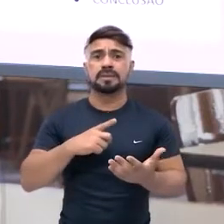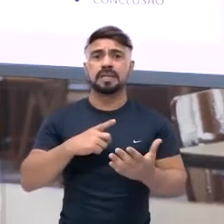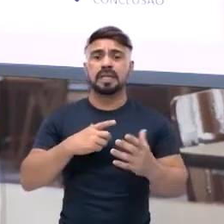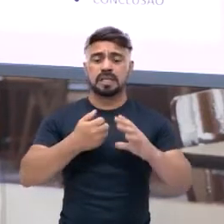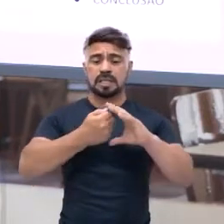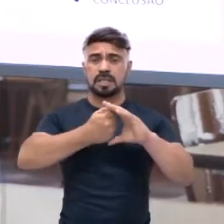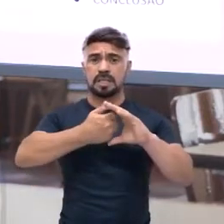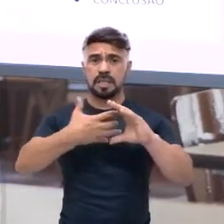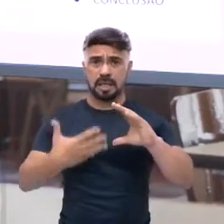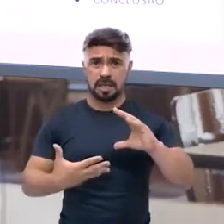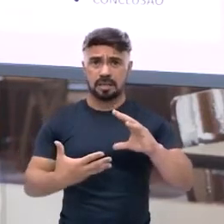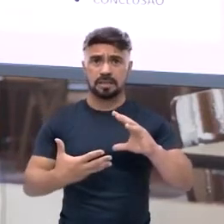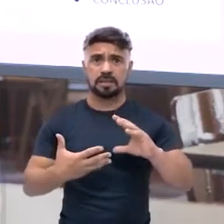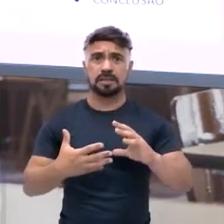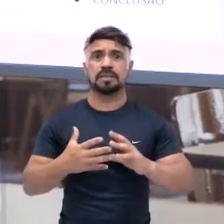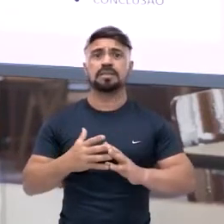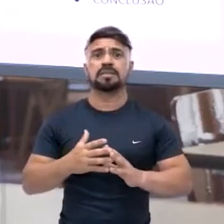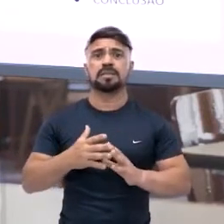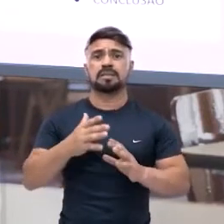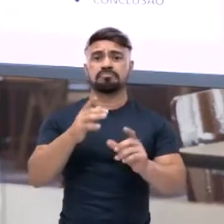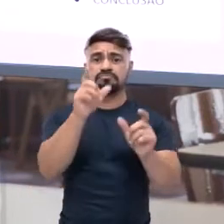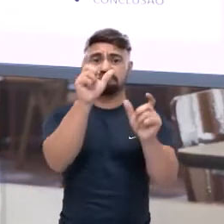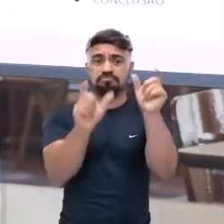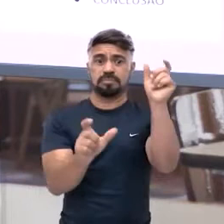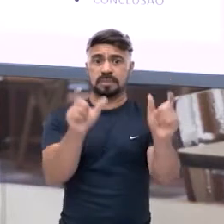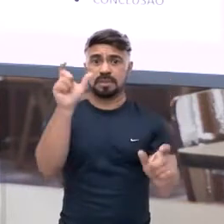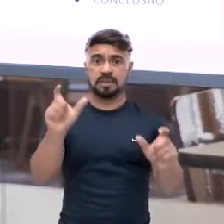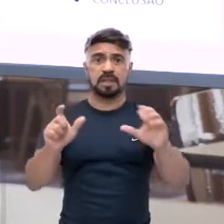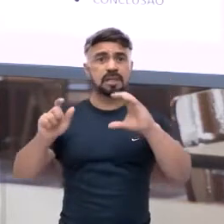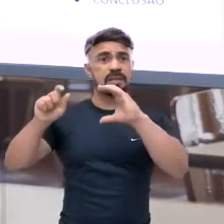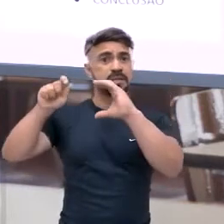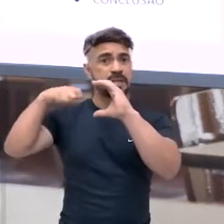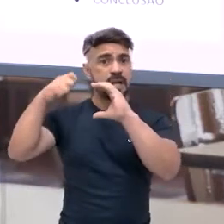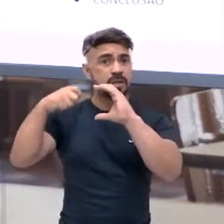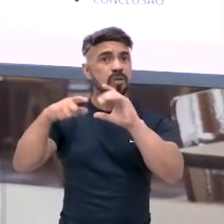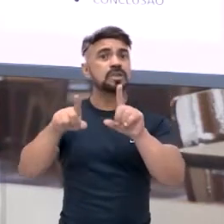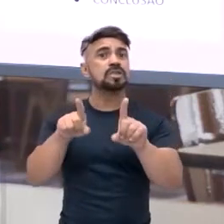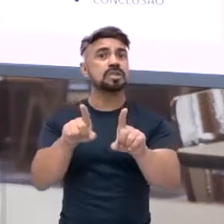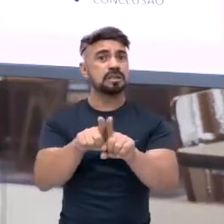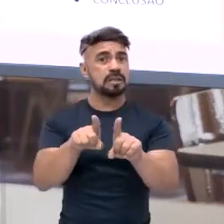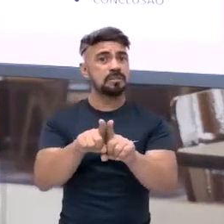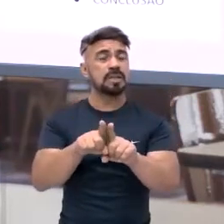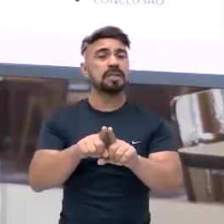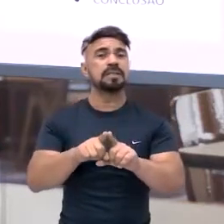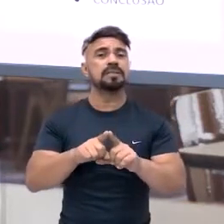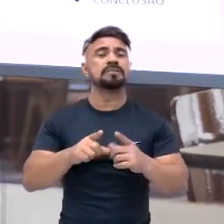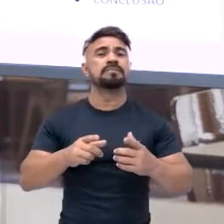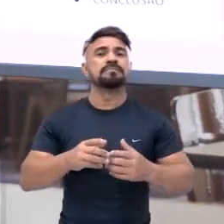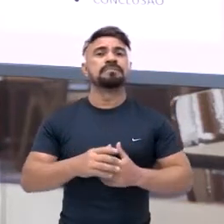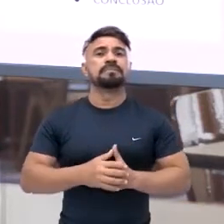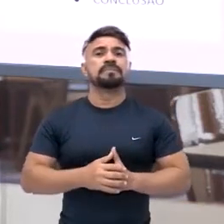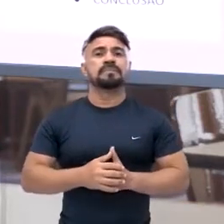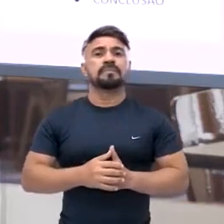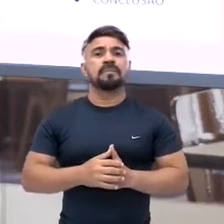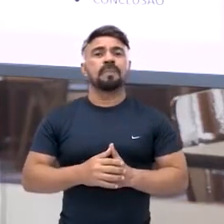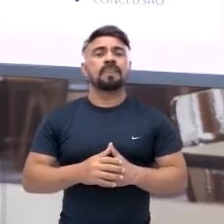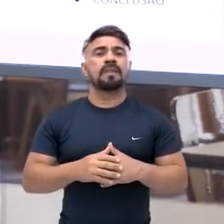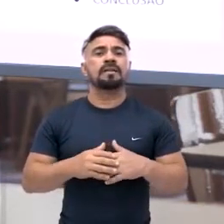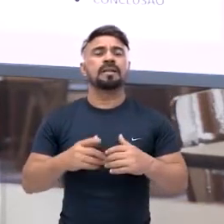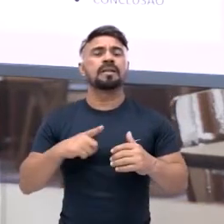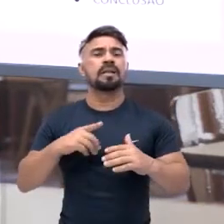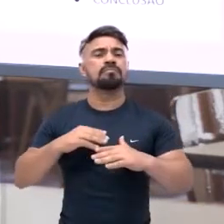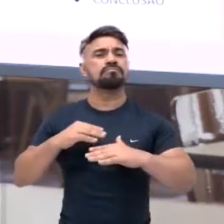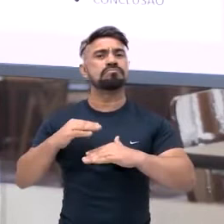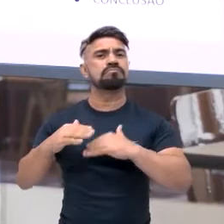tenhamos essas características dos personagens, os atores também têm flexibilidade